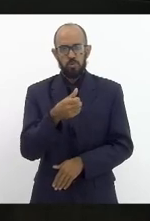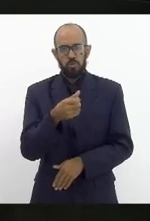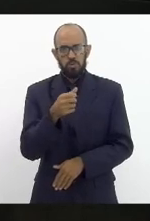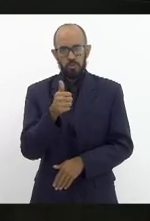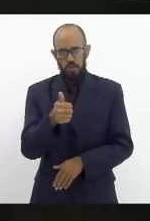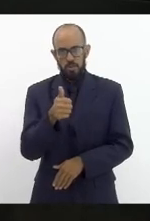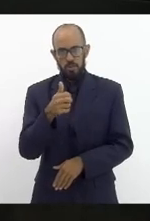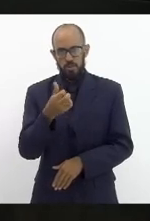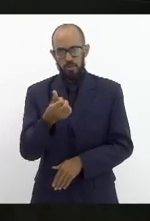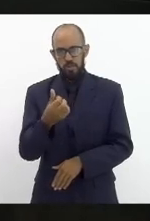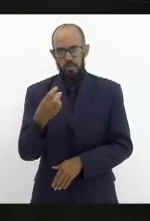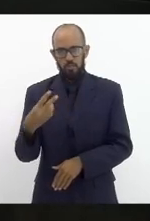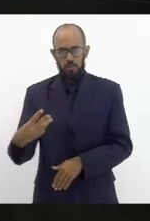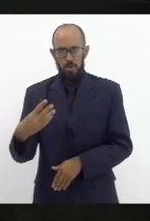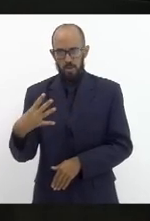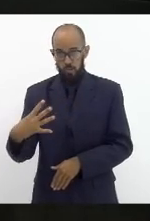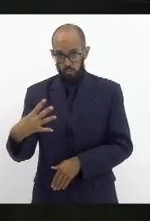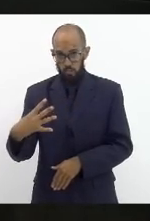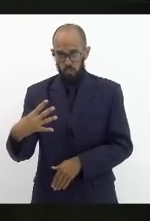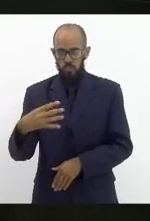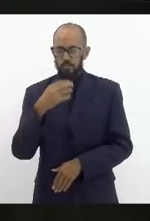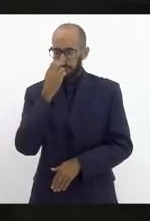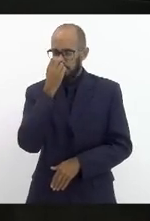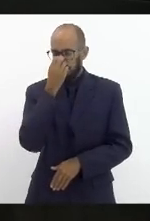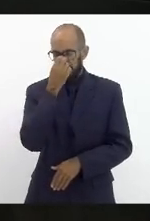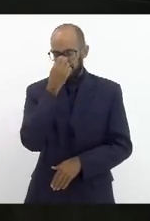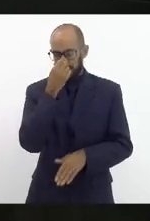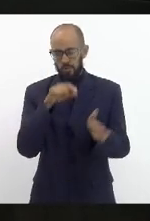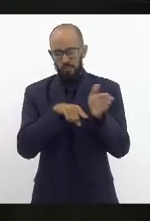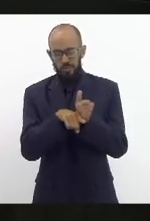3.164. Investigador policial,